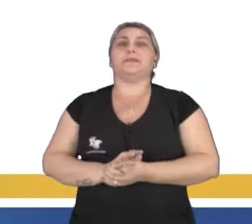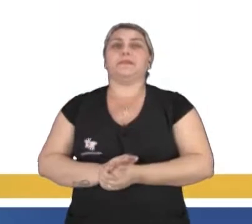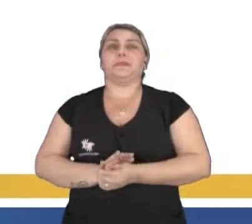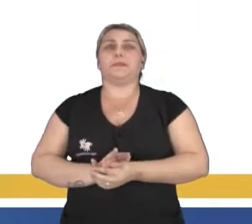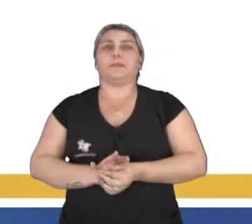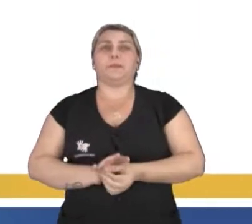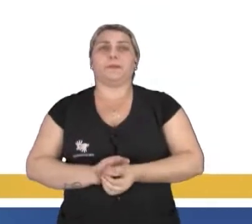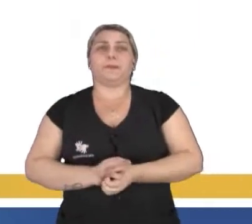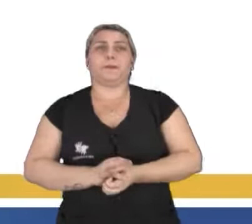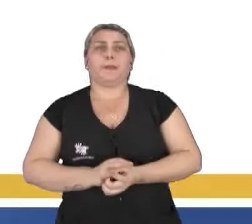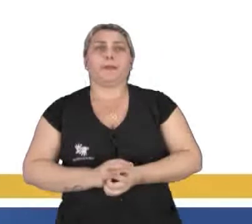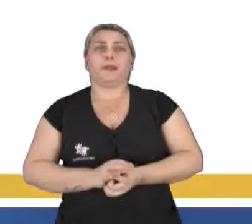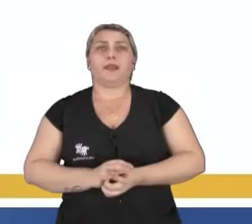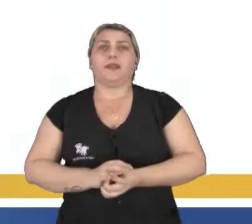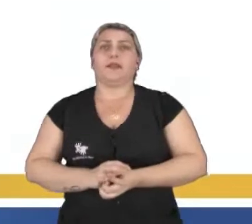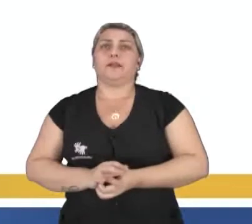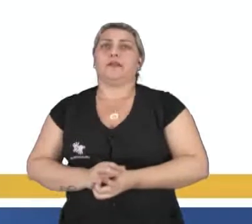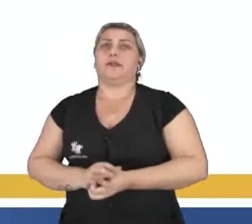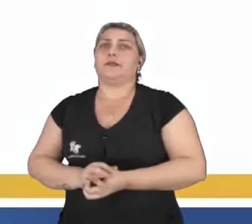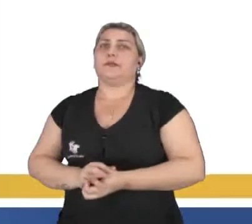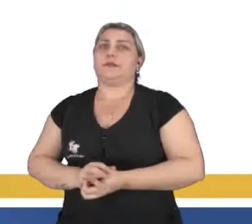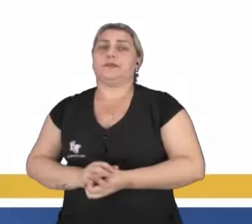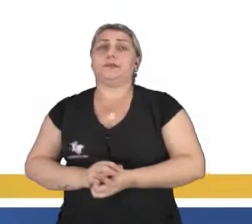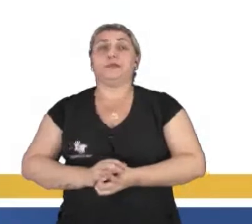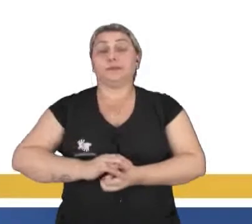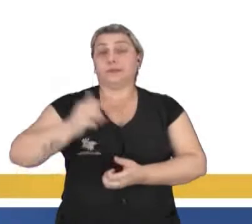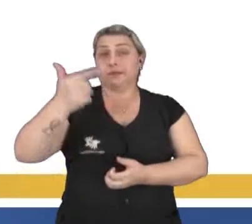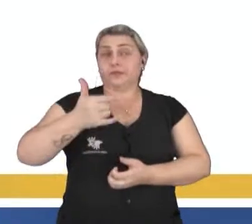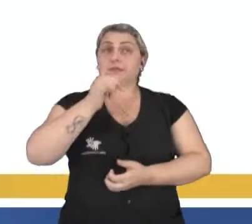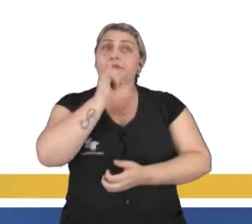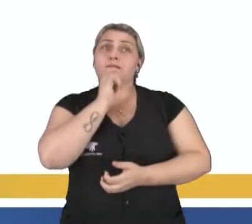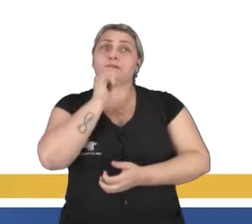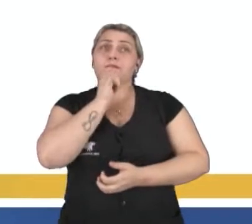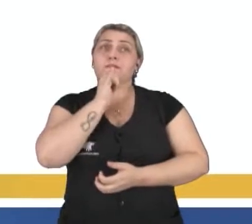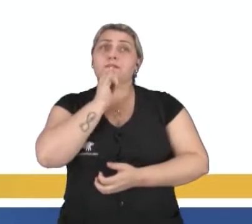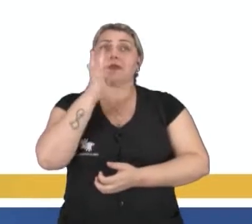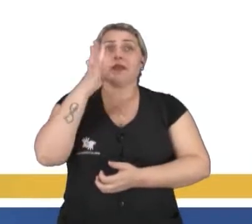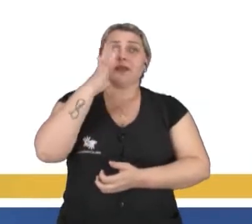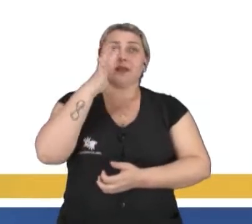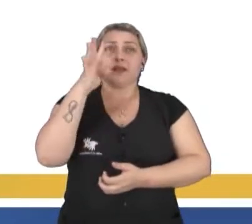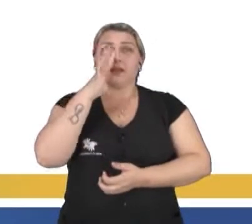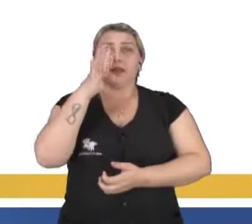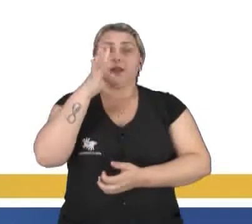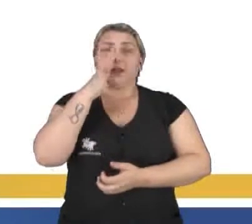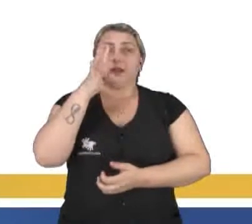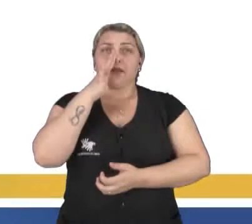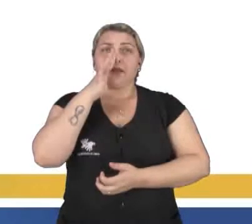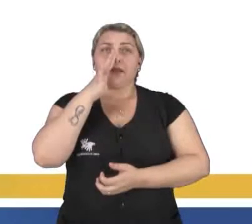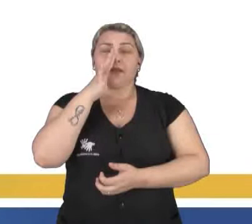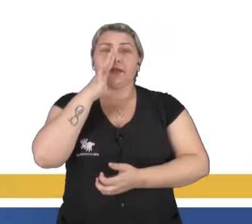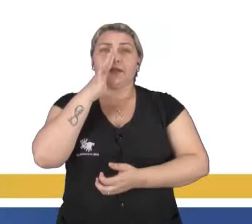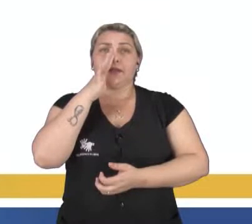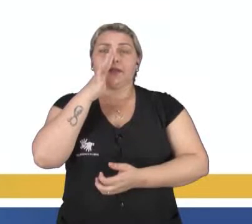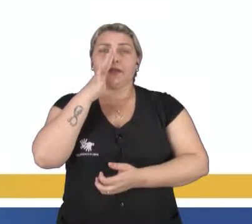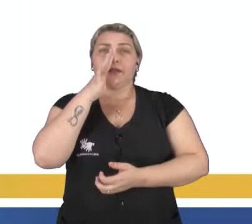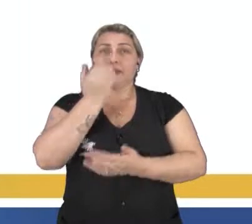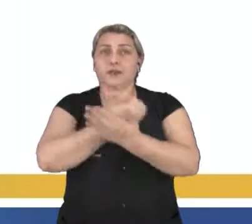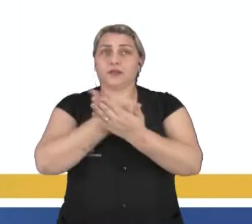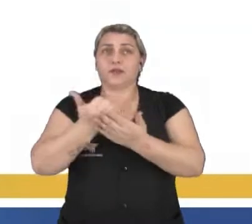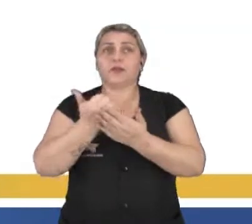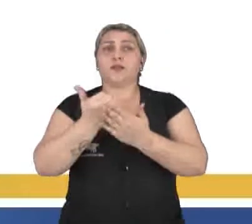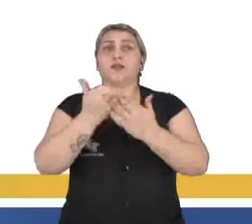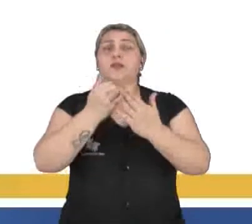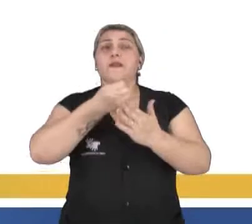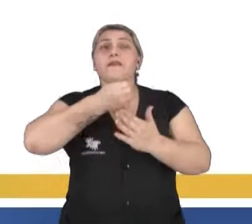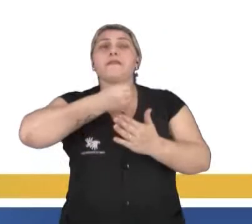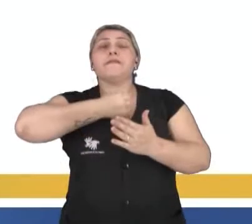Que é o infinitivo. Vamos ver o segundo exemplo aqui. Assisti às atuações dos